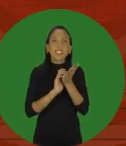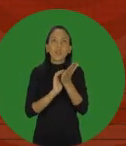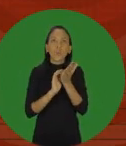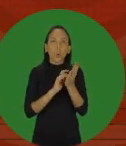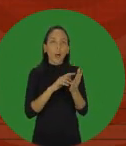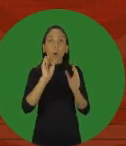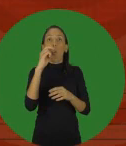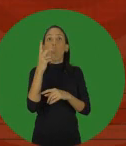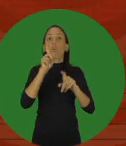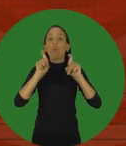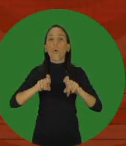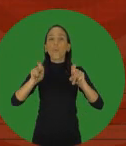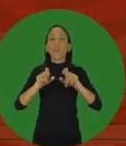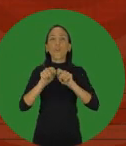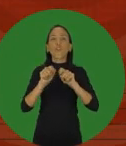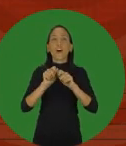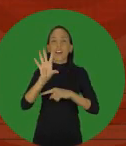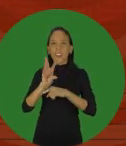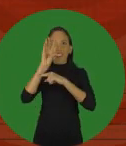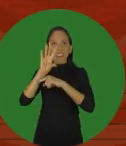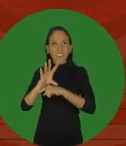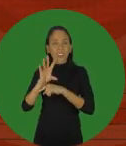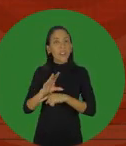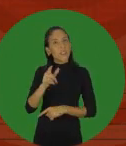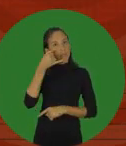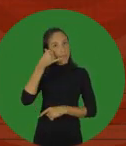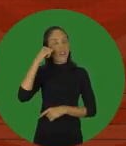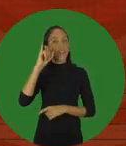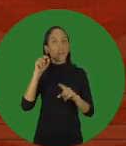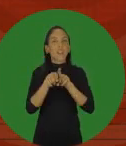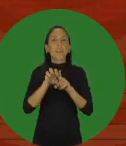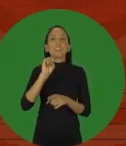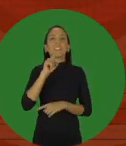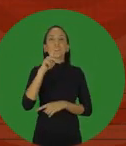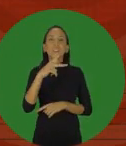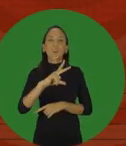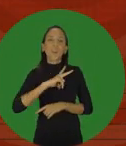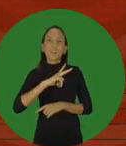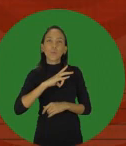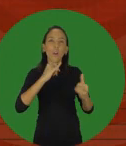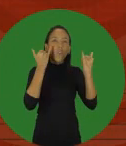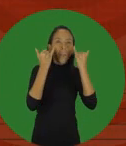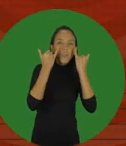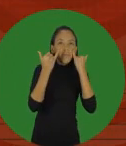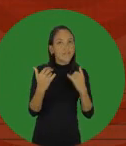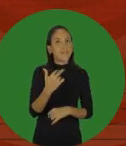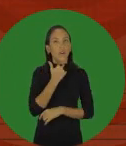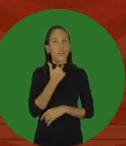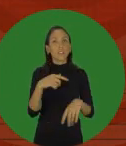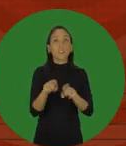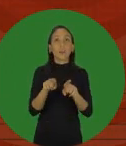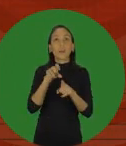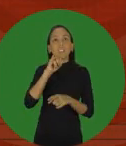do computador. Verifique se não há dados pessoais desnecessários. É proibido extrair